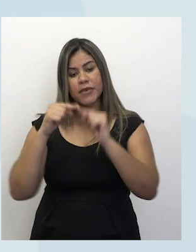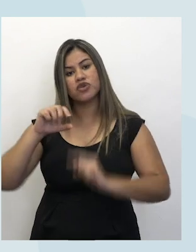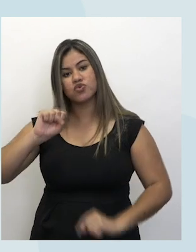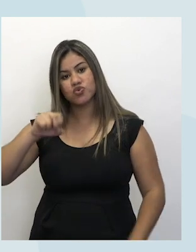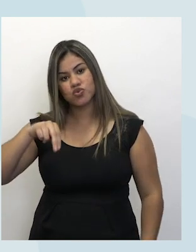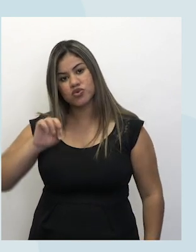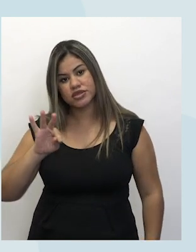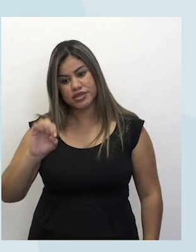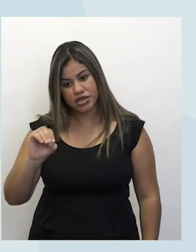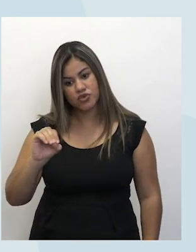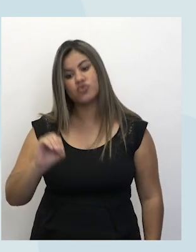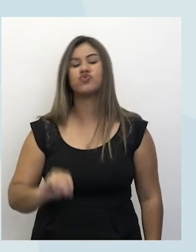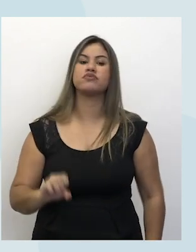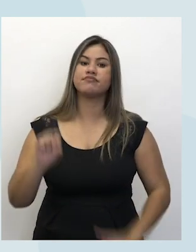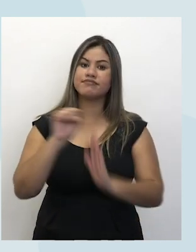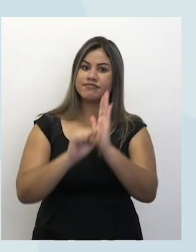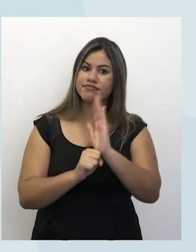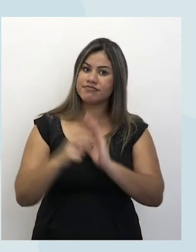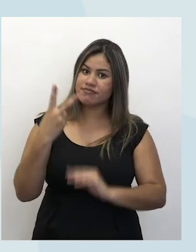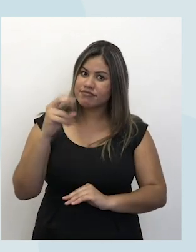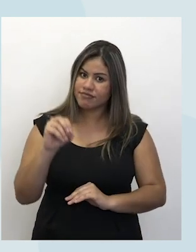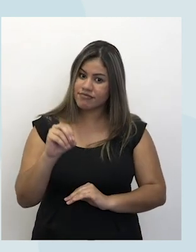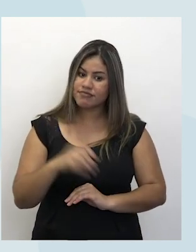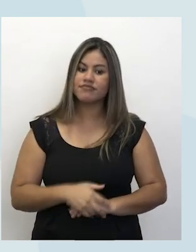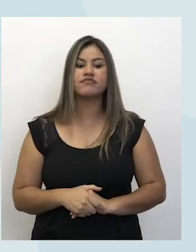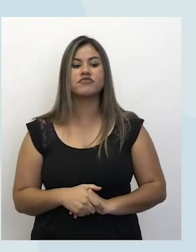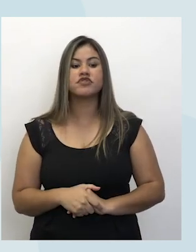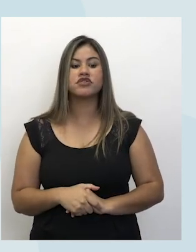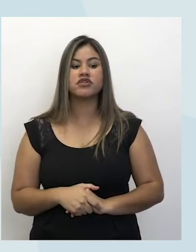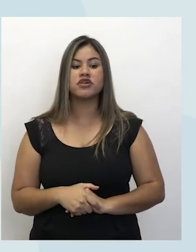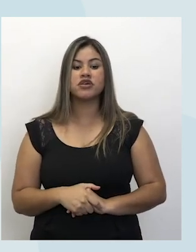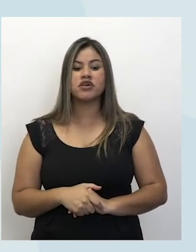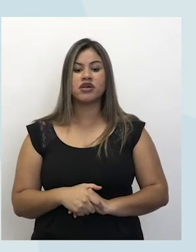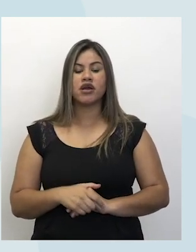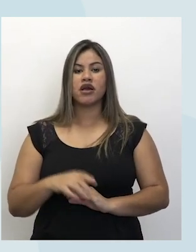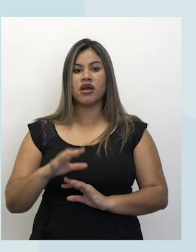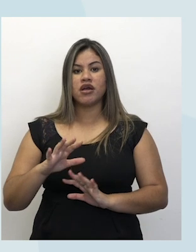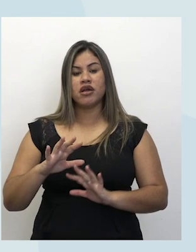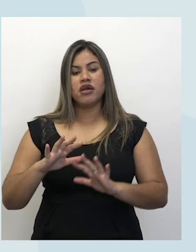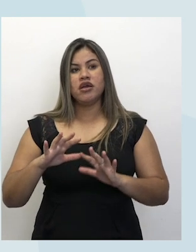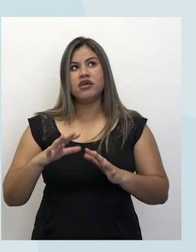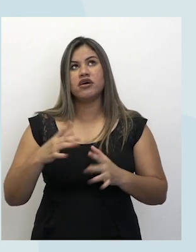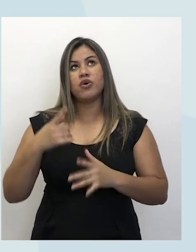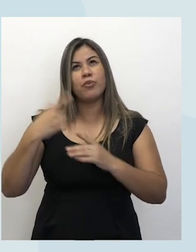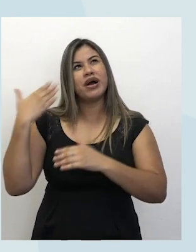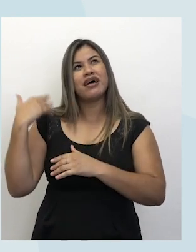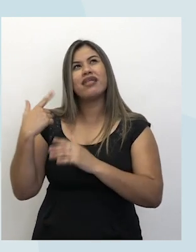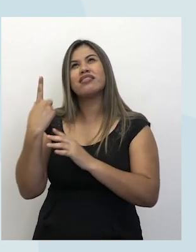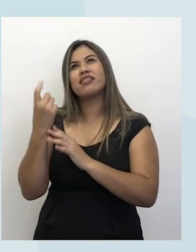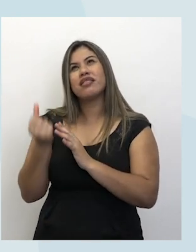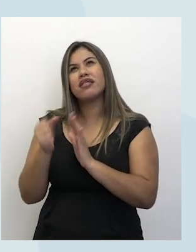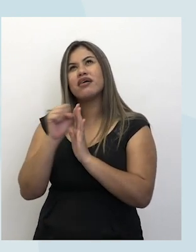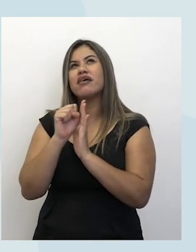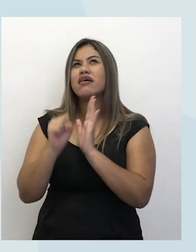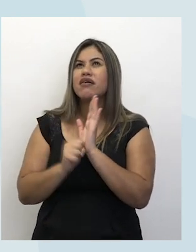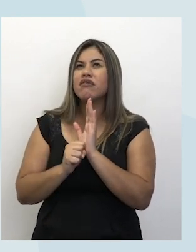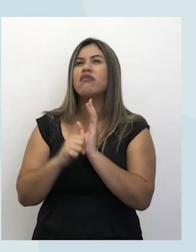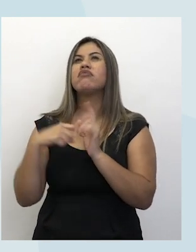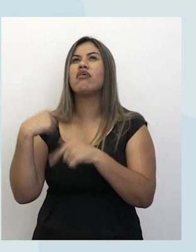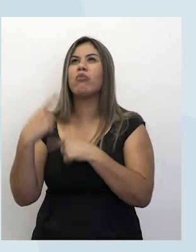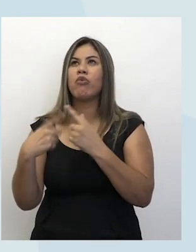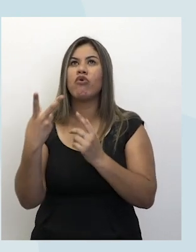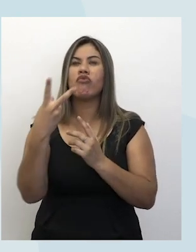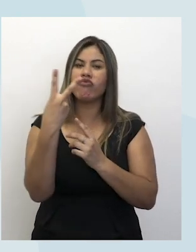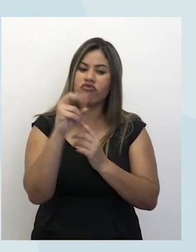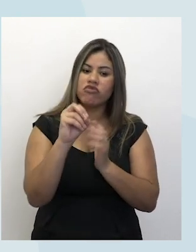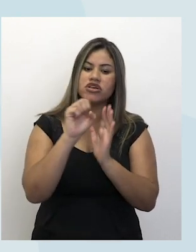Olha o século 20 574 séculos depois se não quatro séculos depois de Camões porém